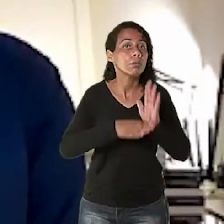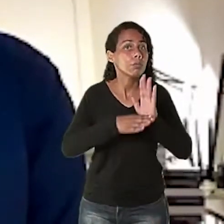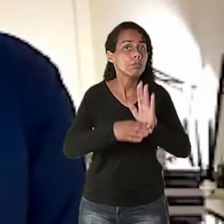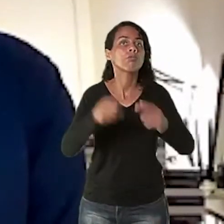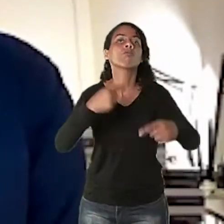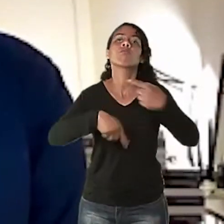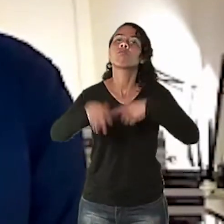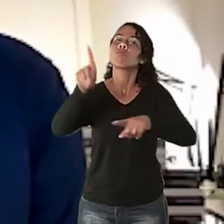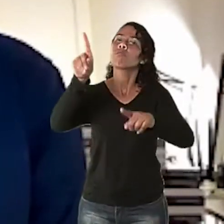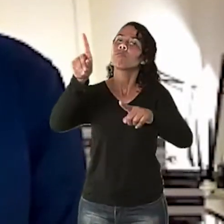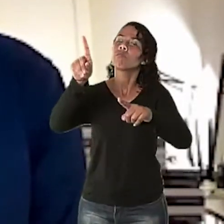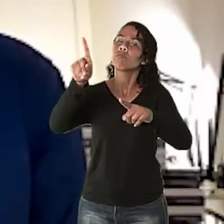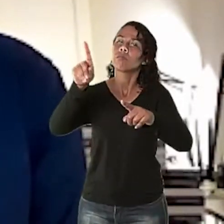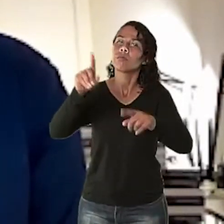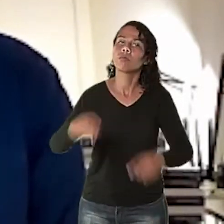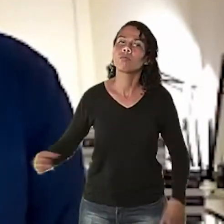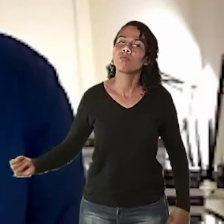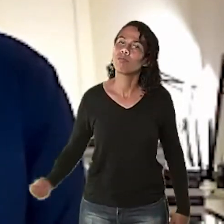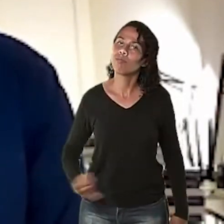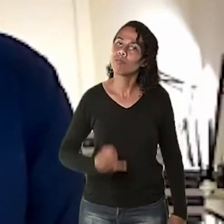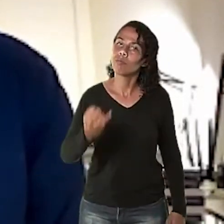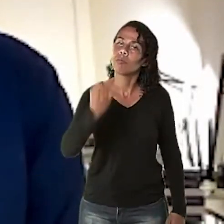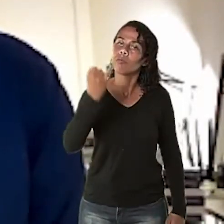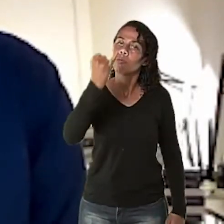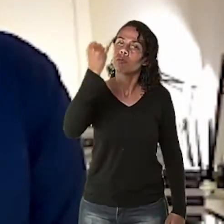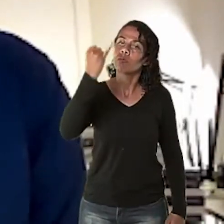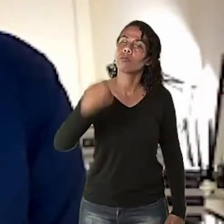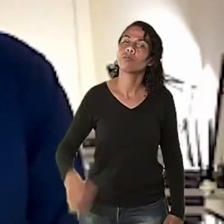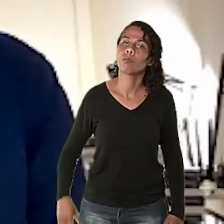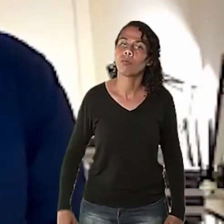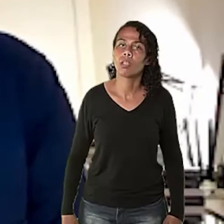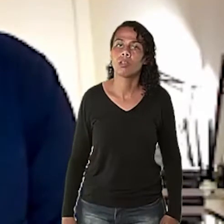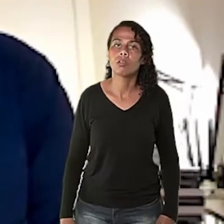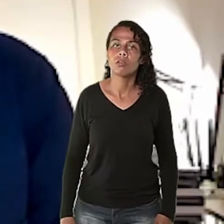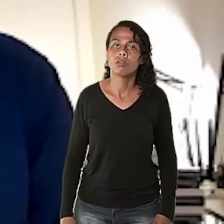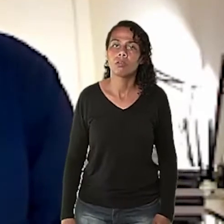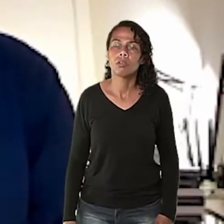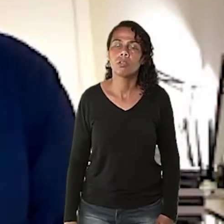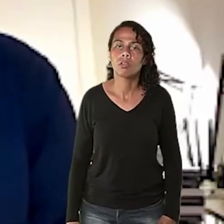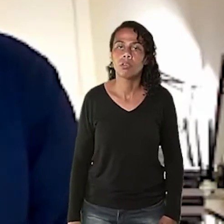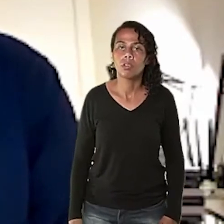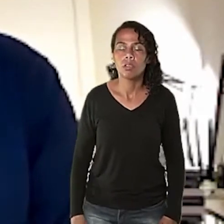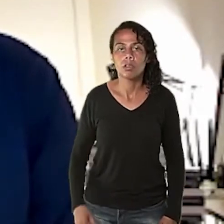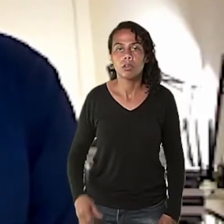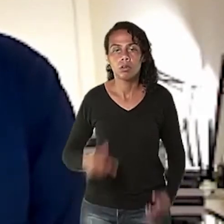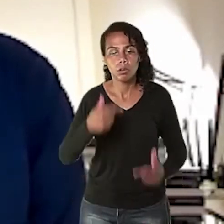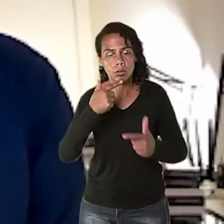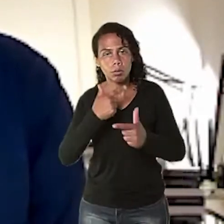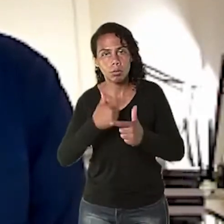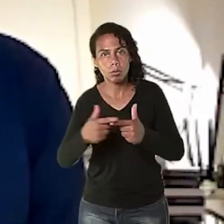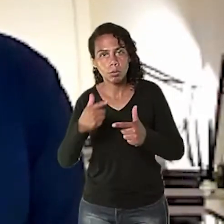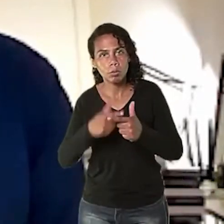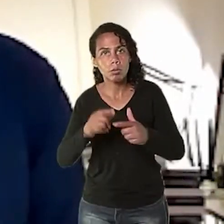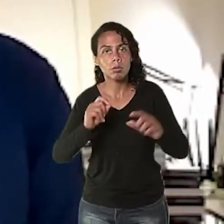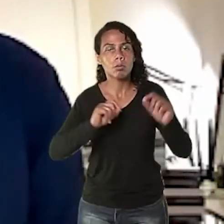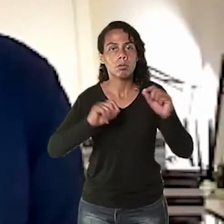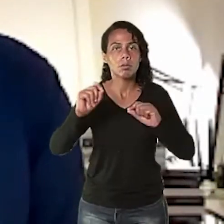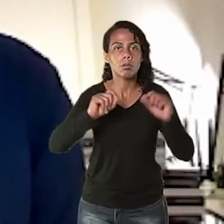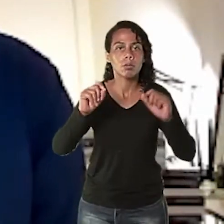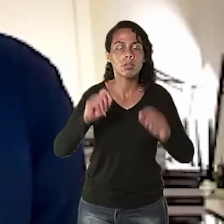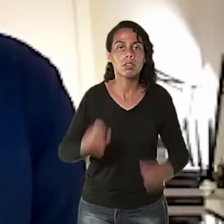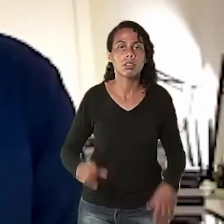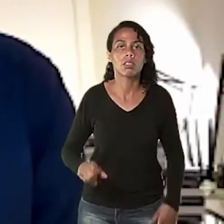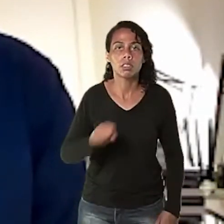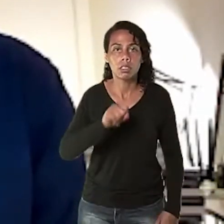tem enfim, o teu texto lido com alguma profundidade. E eu acho que isso é uma das desgraças do cenário hoje em dia, e eu espero que melhore nos